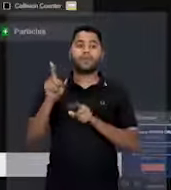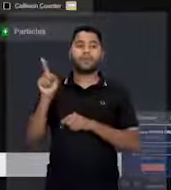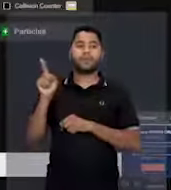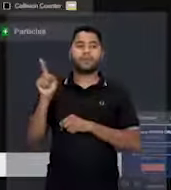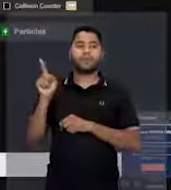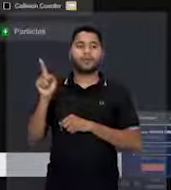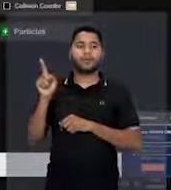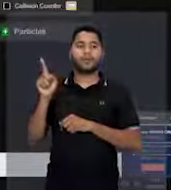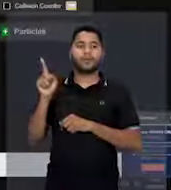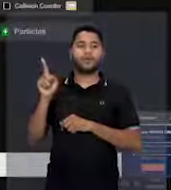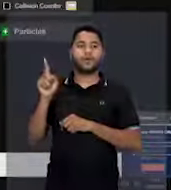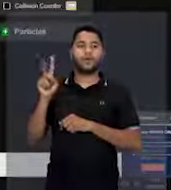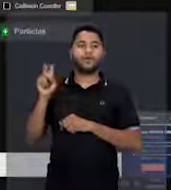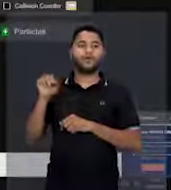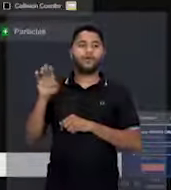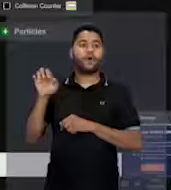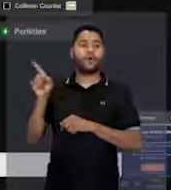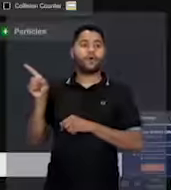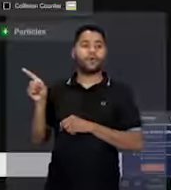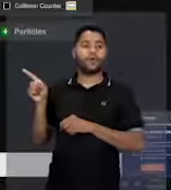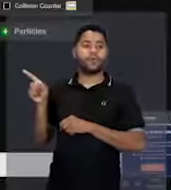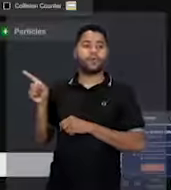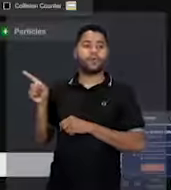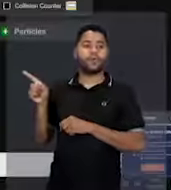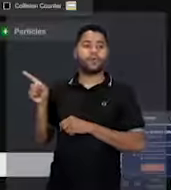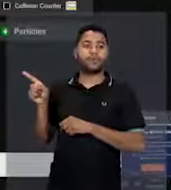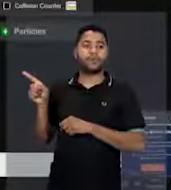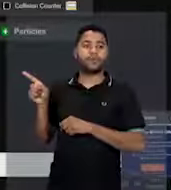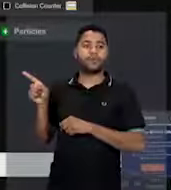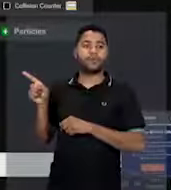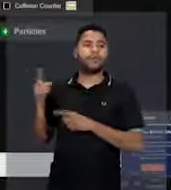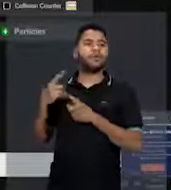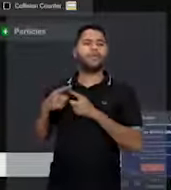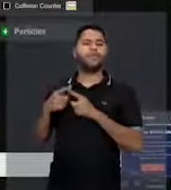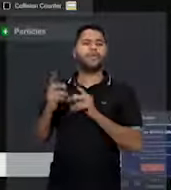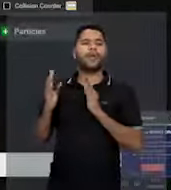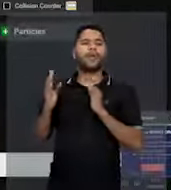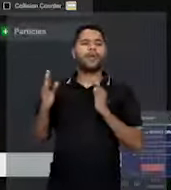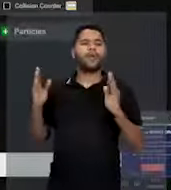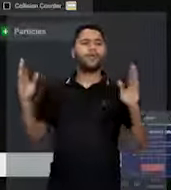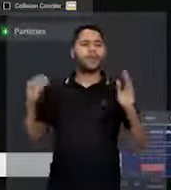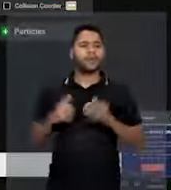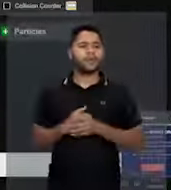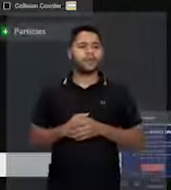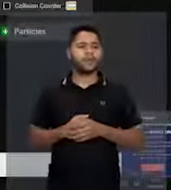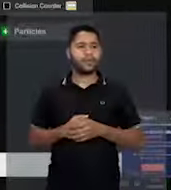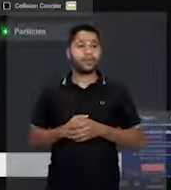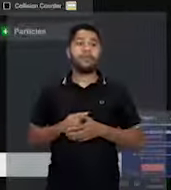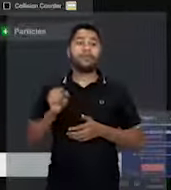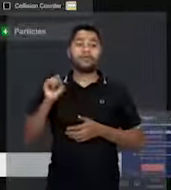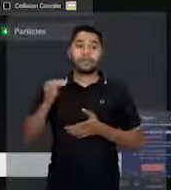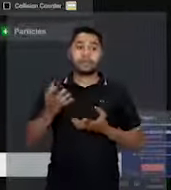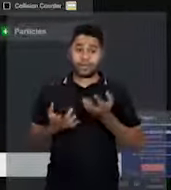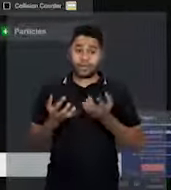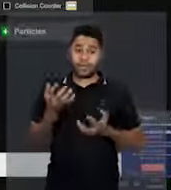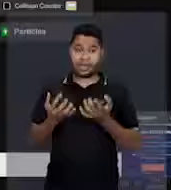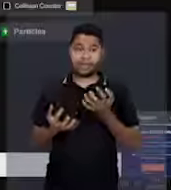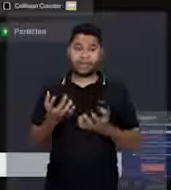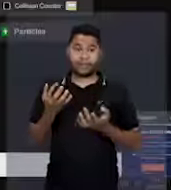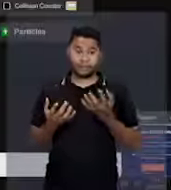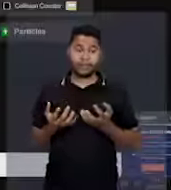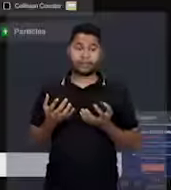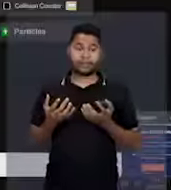está acontecendo com o volume, sem que eu mexa nele. Por que ele aumentou? Porque se eu aqueci